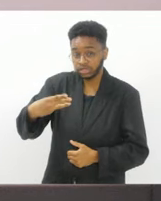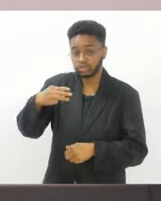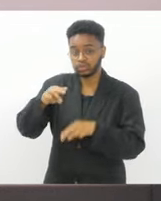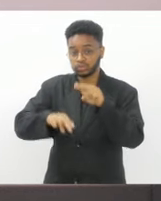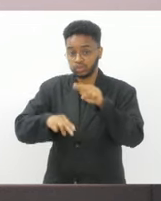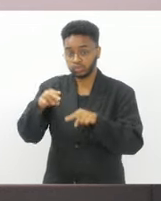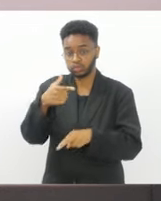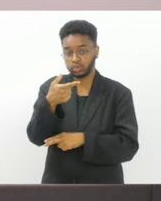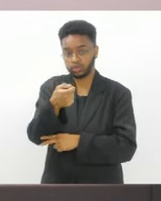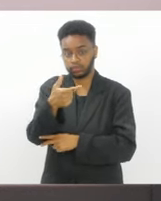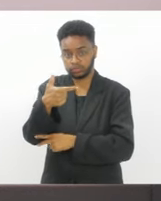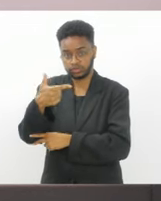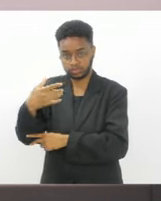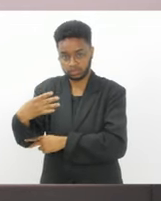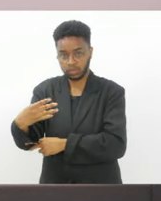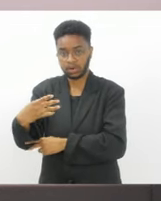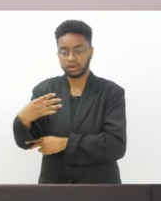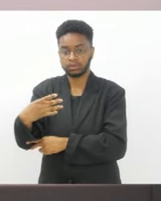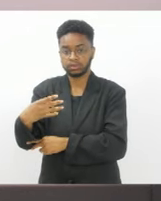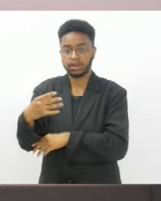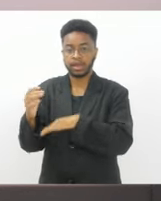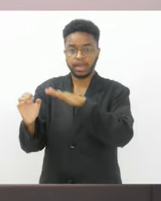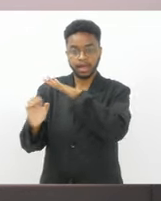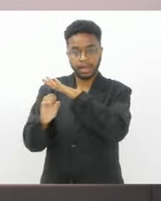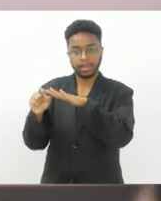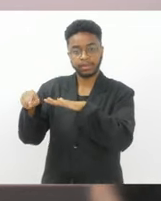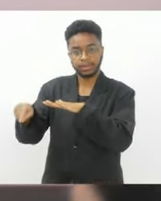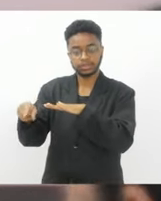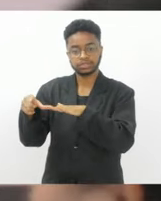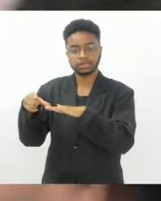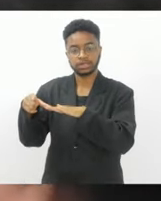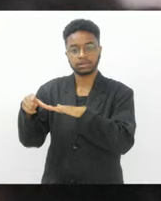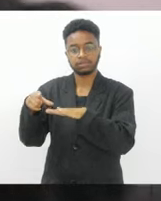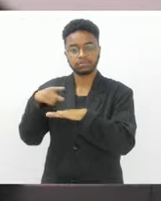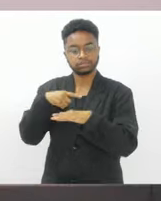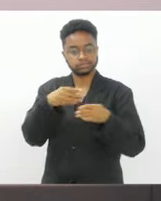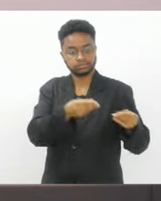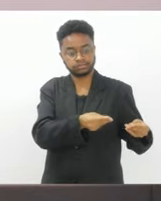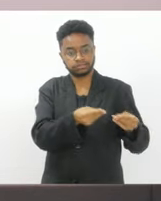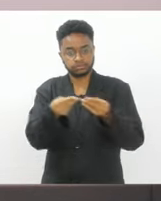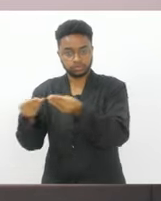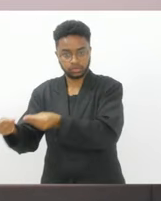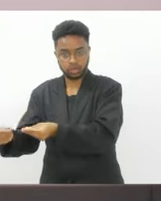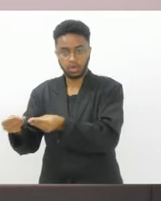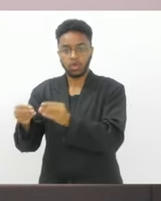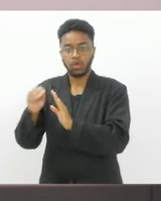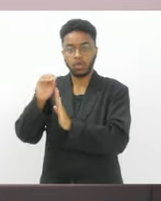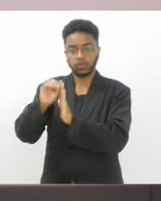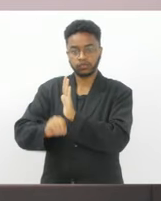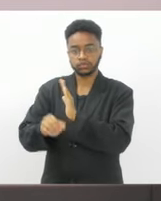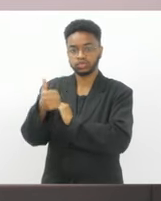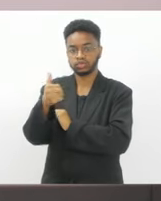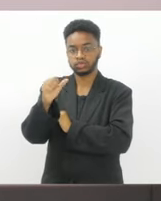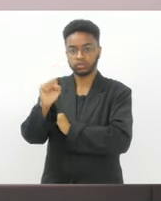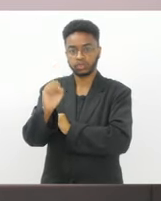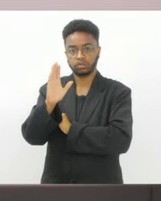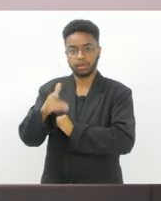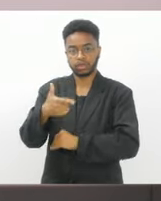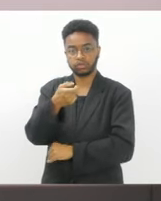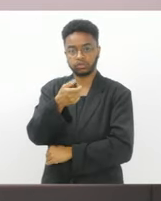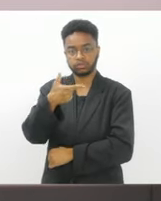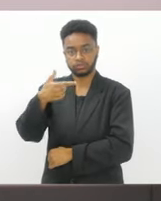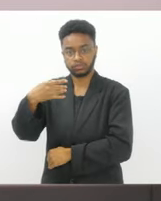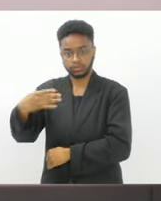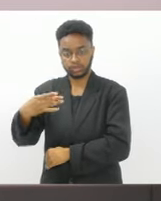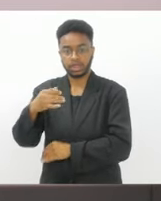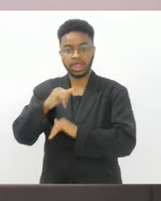24, a Supervia recebeu o ofício 18 de 24, informando que no dia de